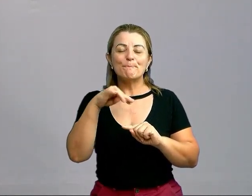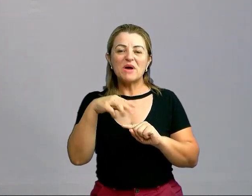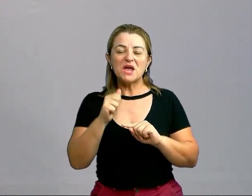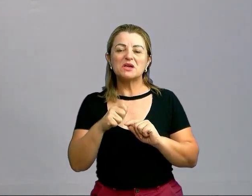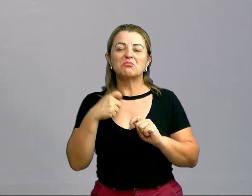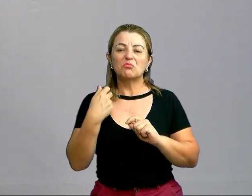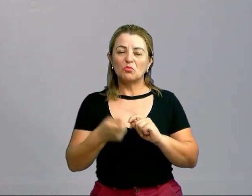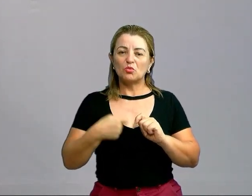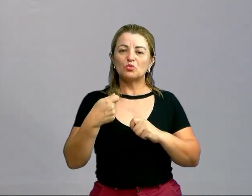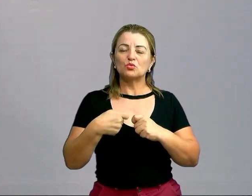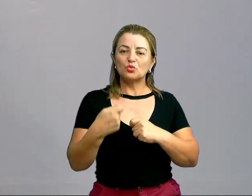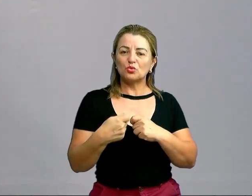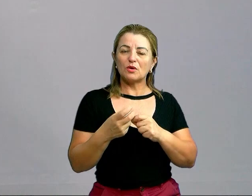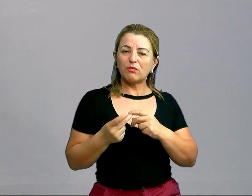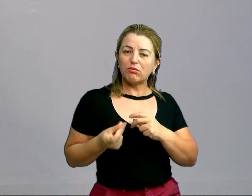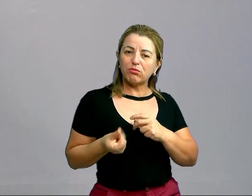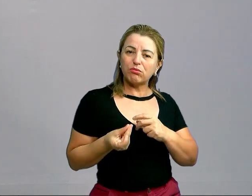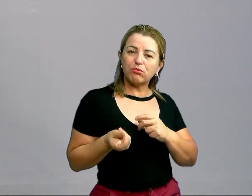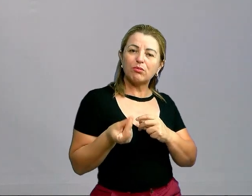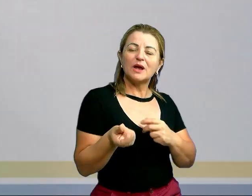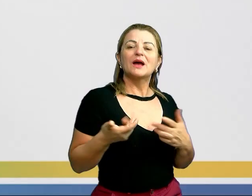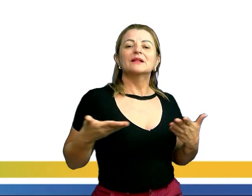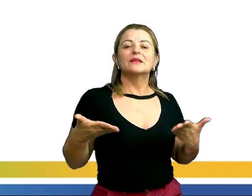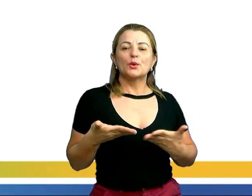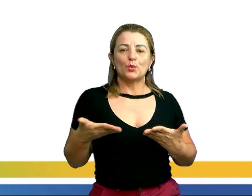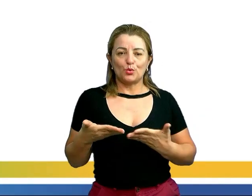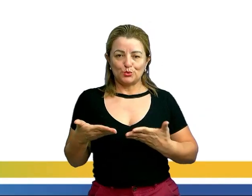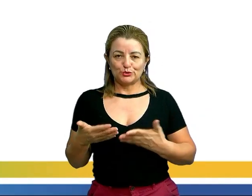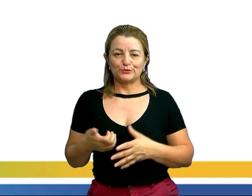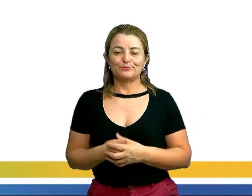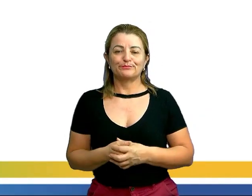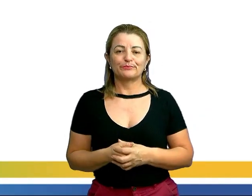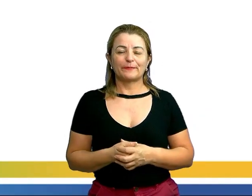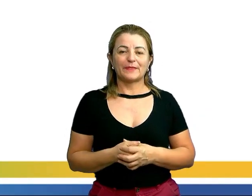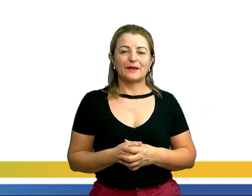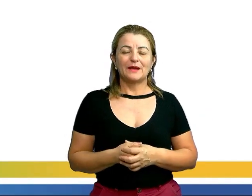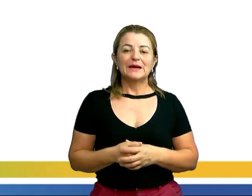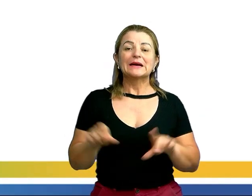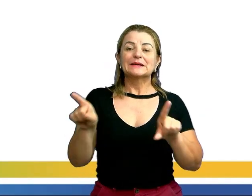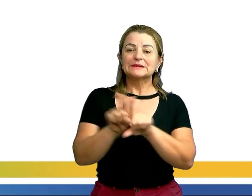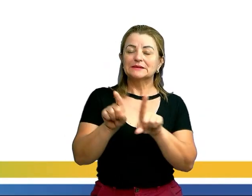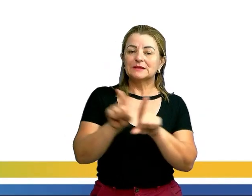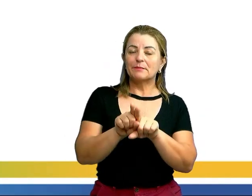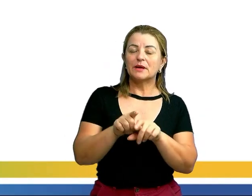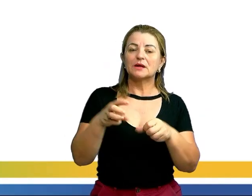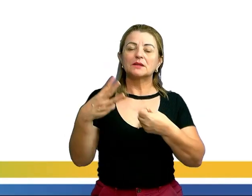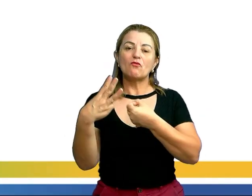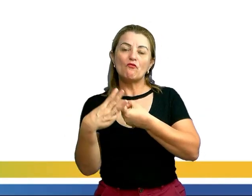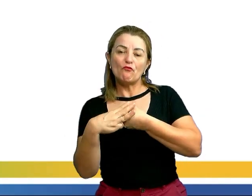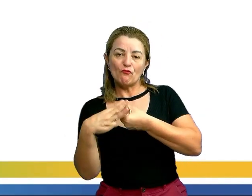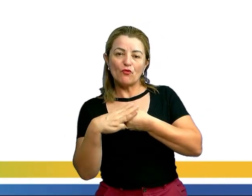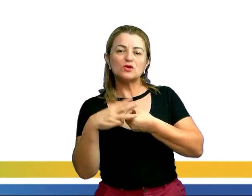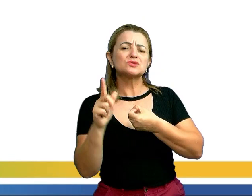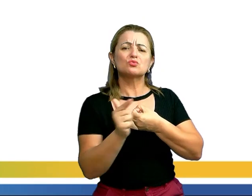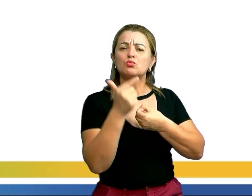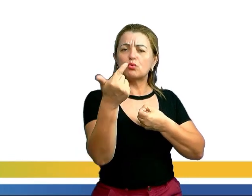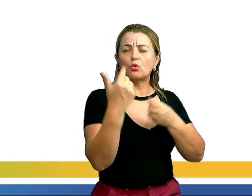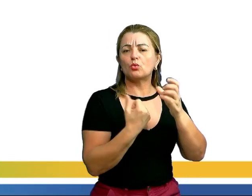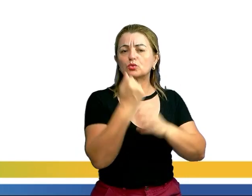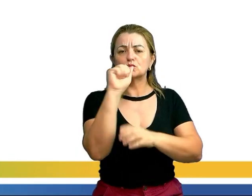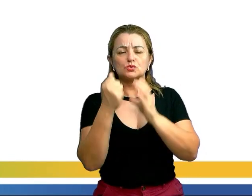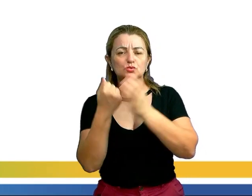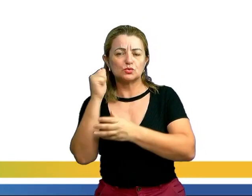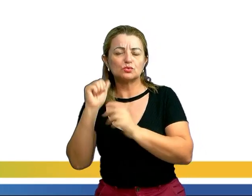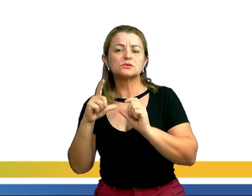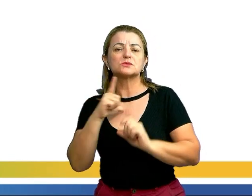ganha popularidade até hoje em dia. E, além da Volkswagen, outras indústrias de bases de